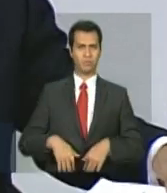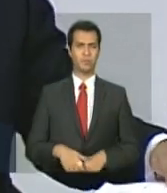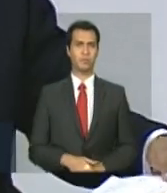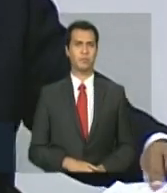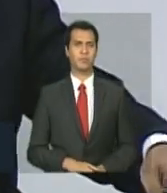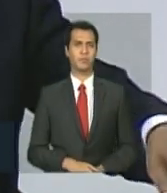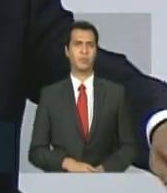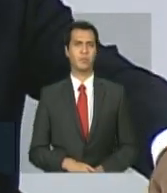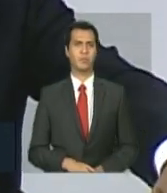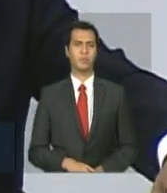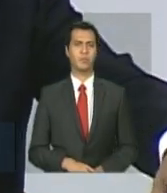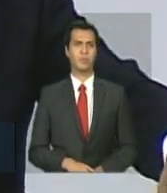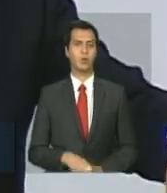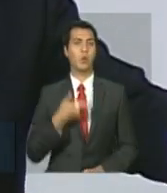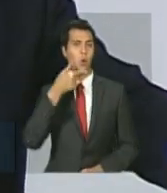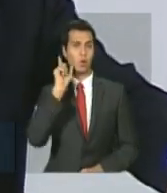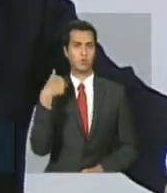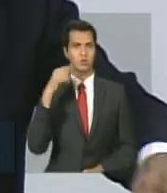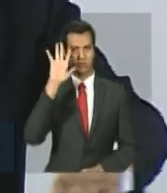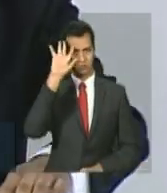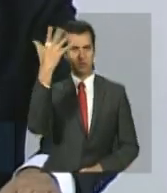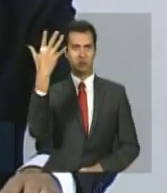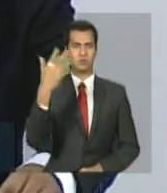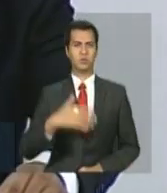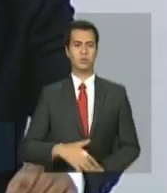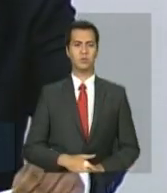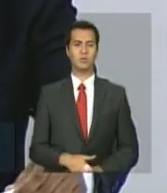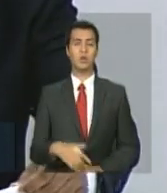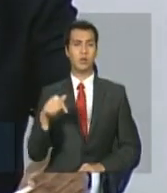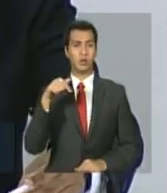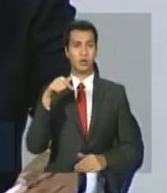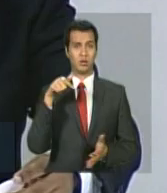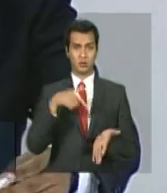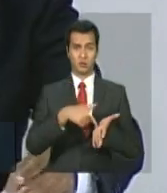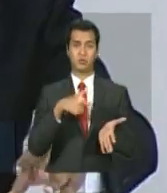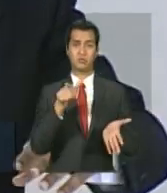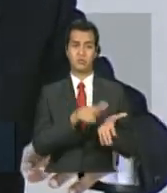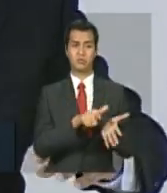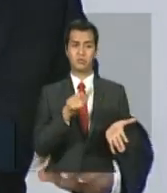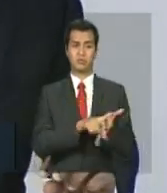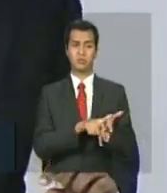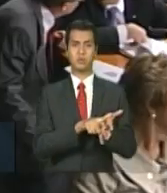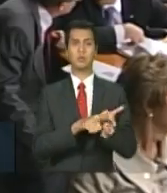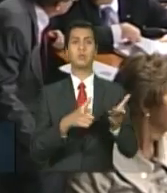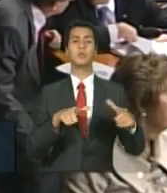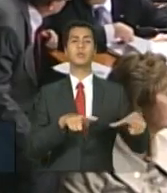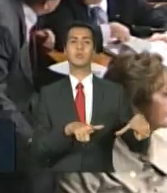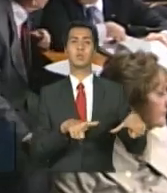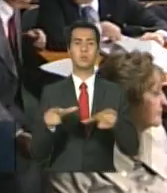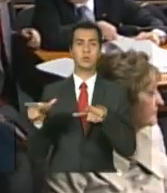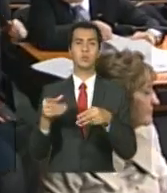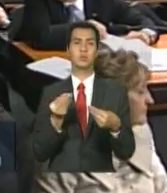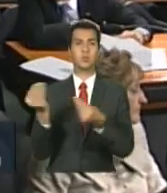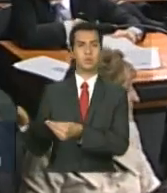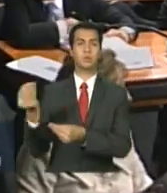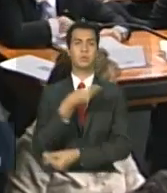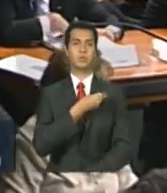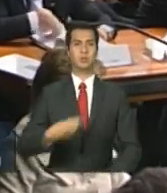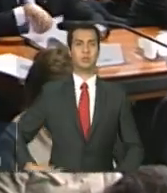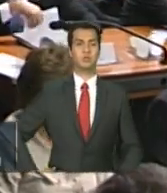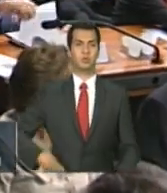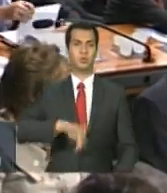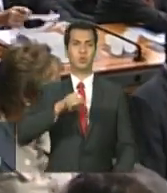decisões. Está aqui a cópia de um expediente que eu encaminhei ao ministro Zé Eduardo